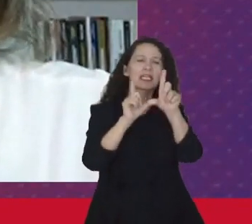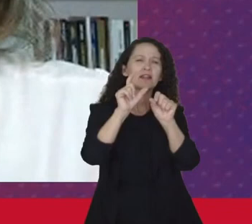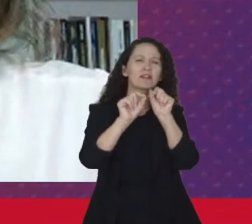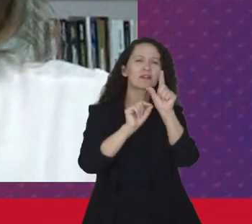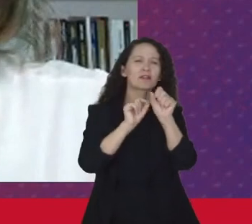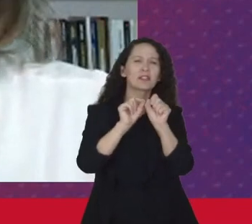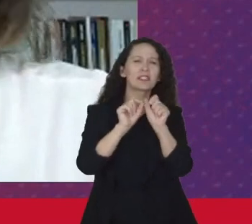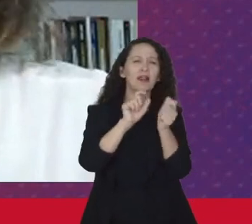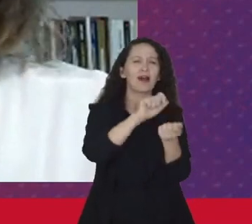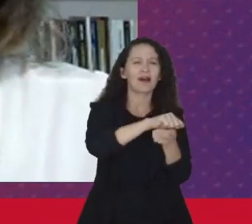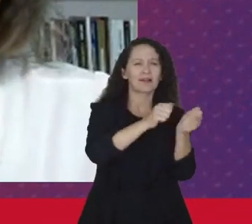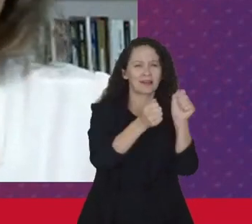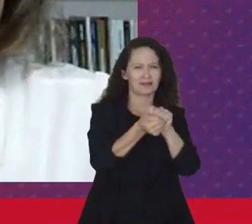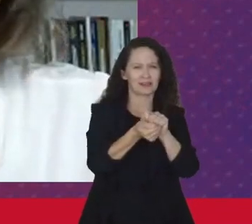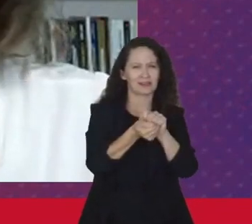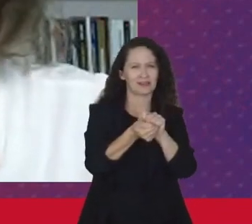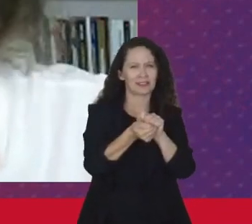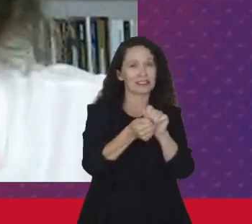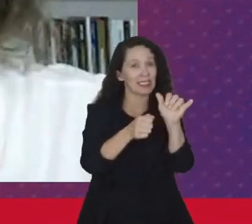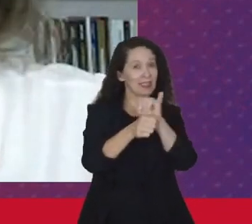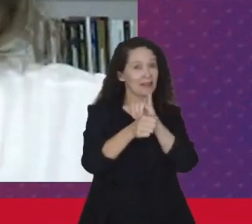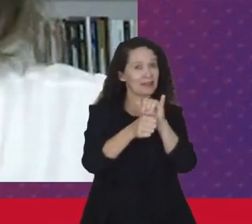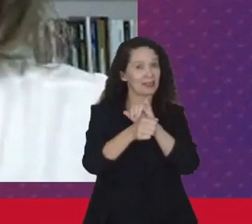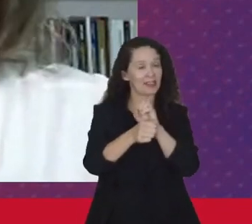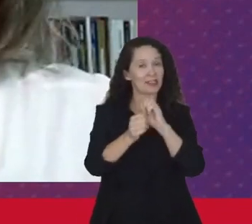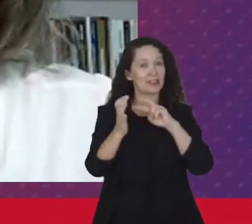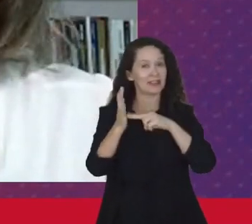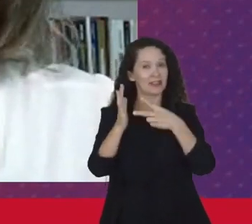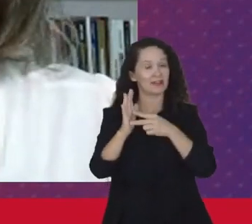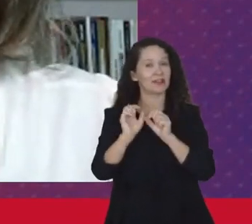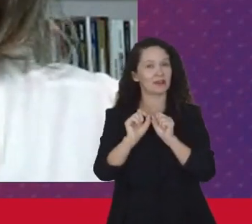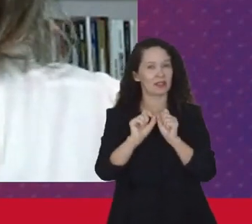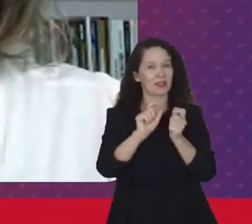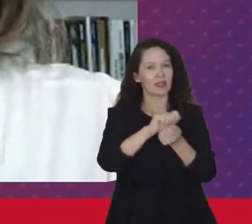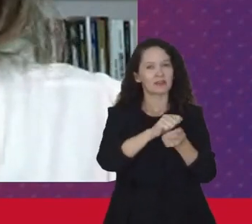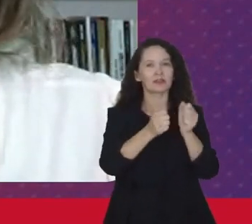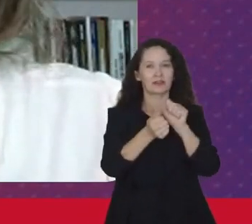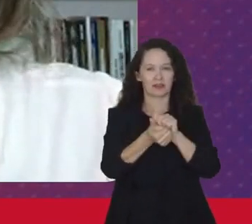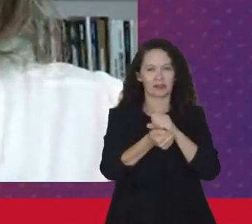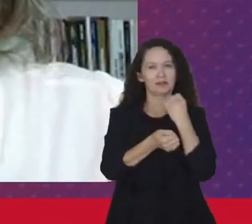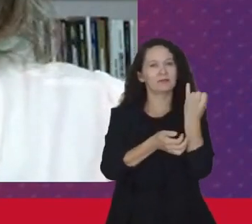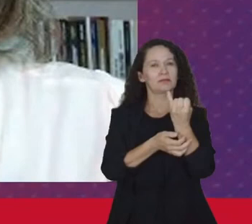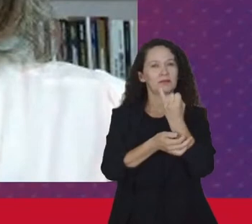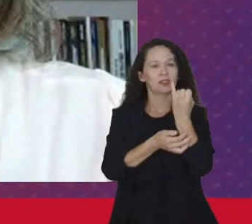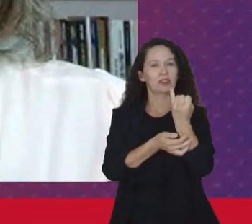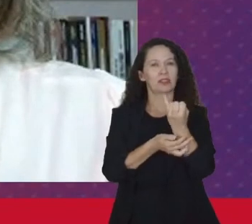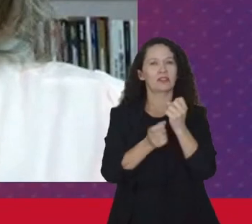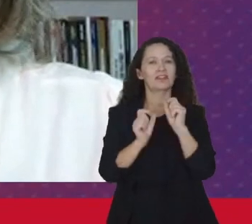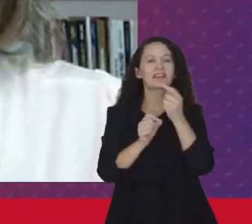adotadas adequações razoáveis, ou seja, aquelas adequações que não